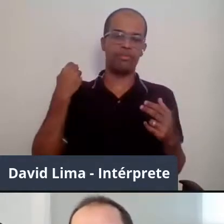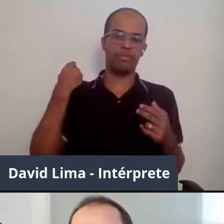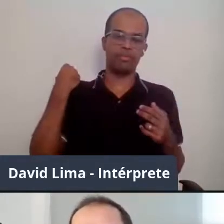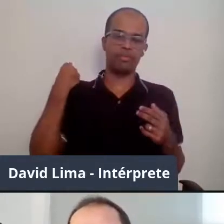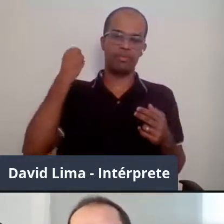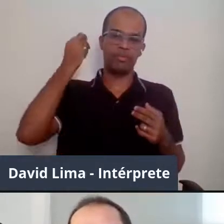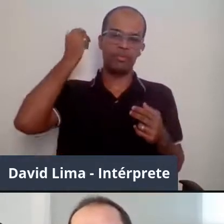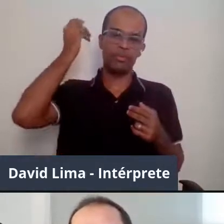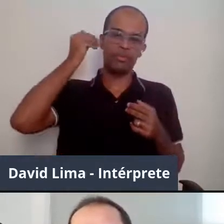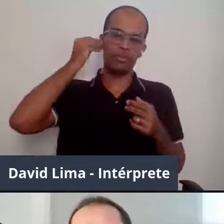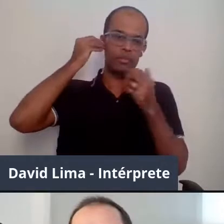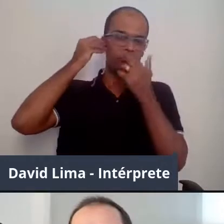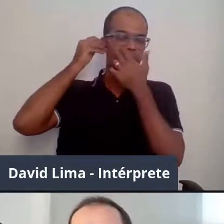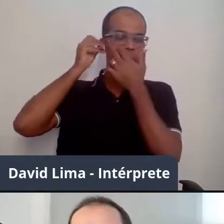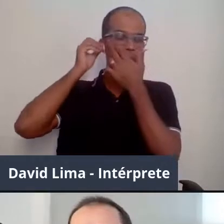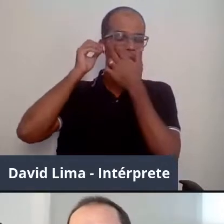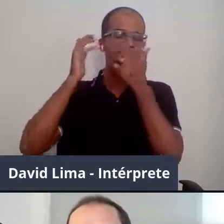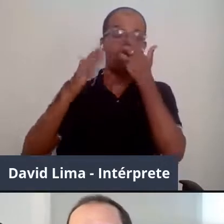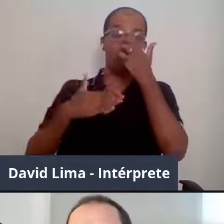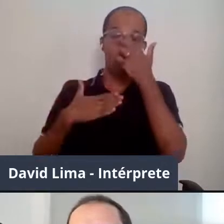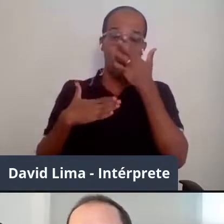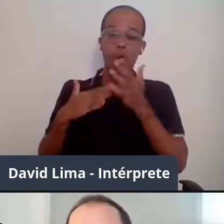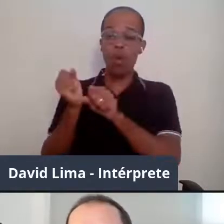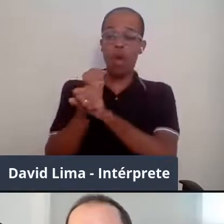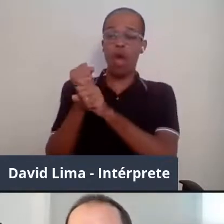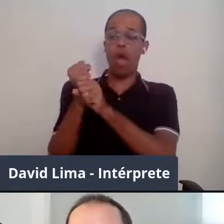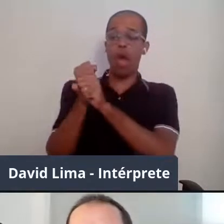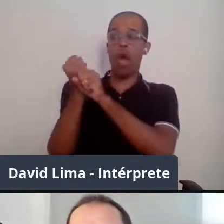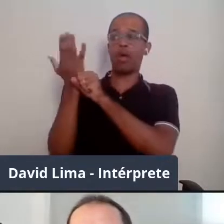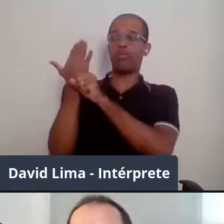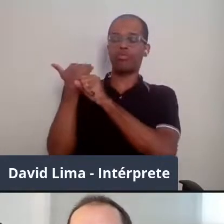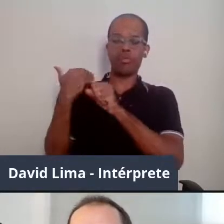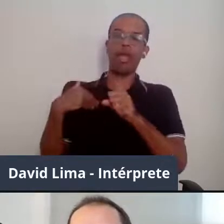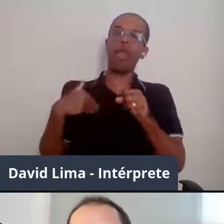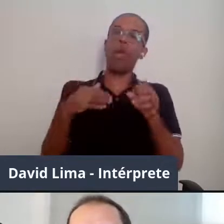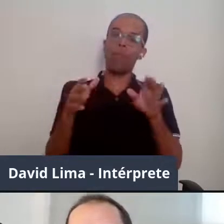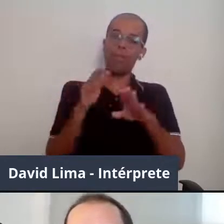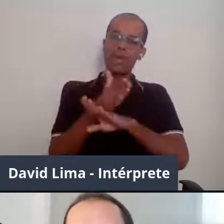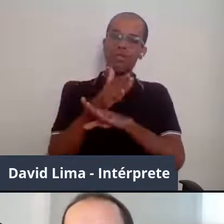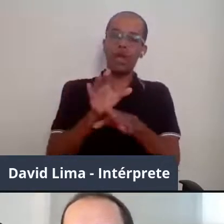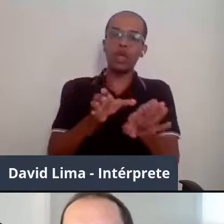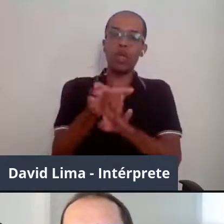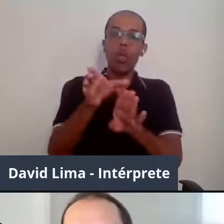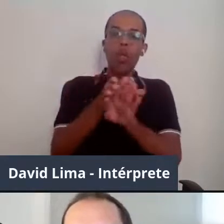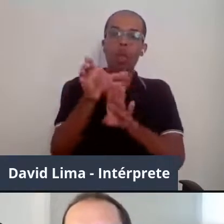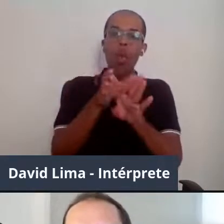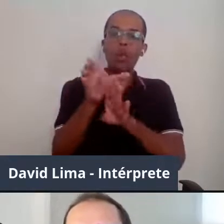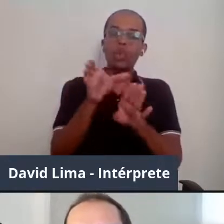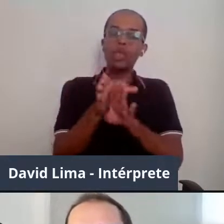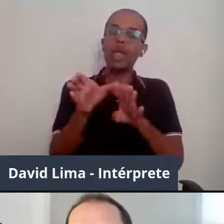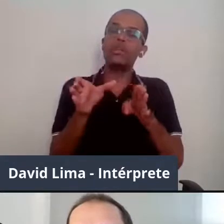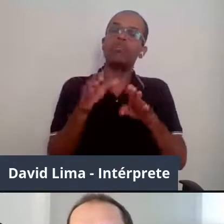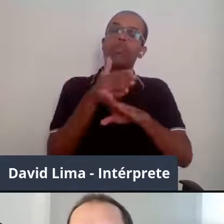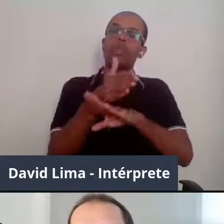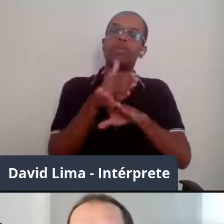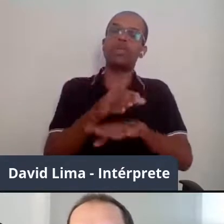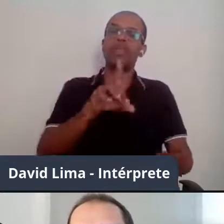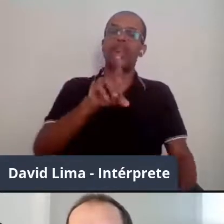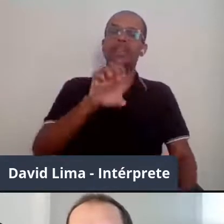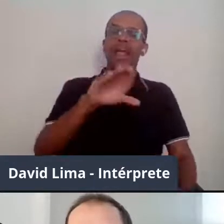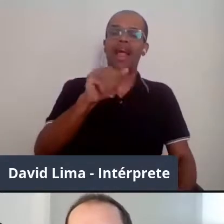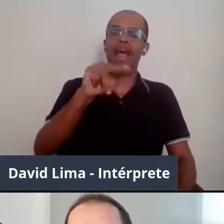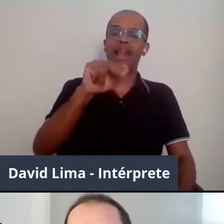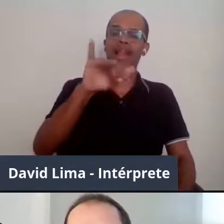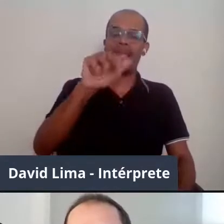eu já integrei há uns anos atrás o Conselho de Coordenação da Decania do Centro de Filosofia e